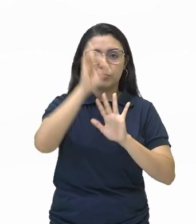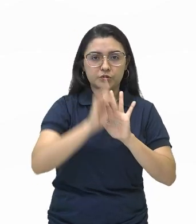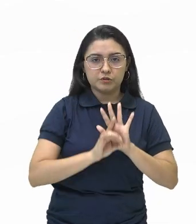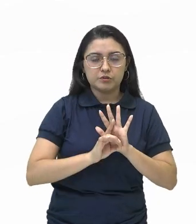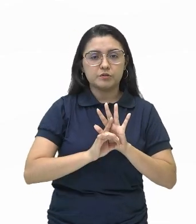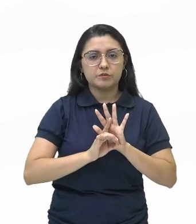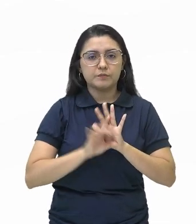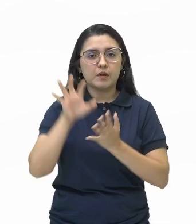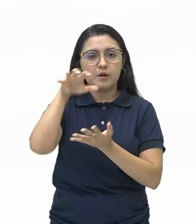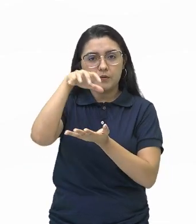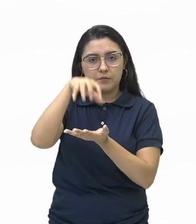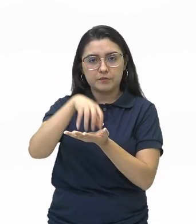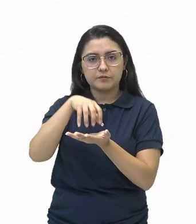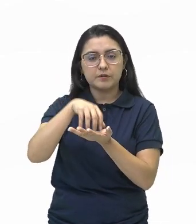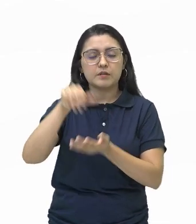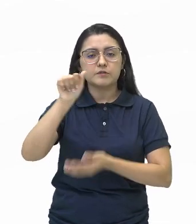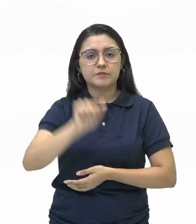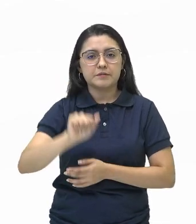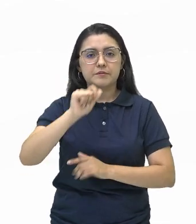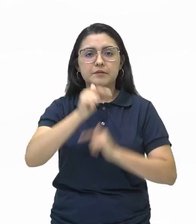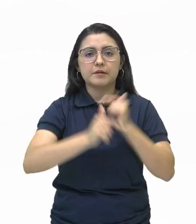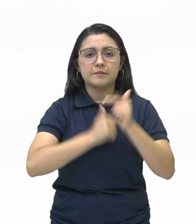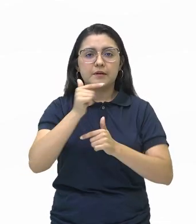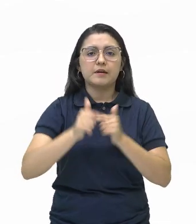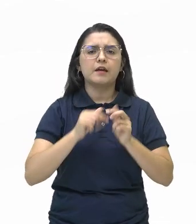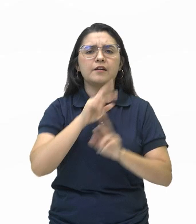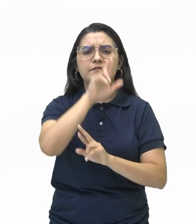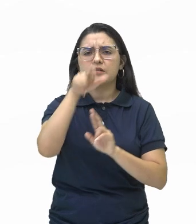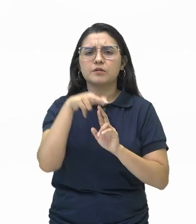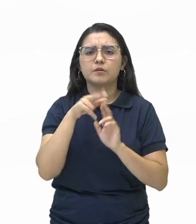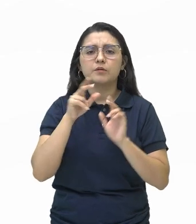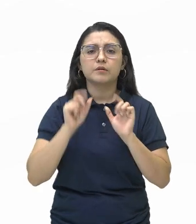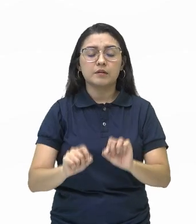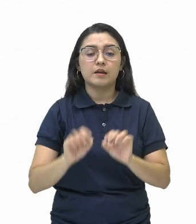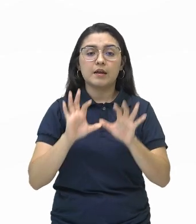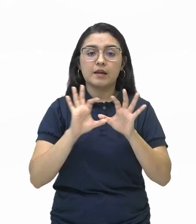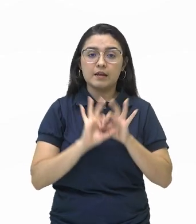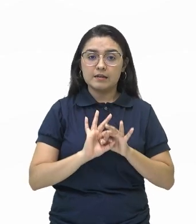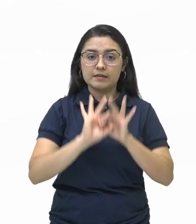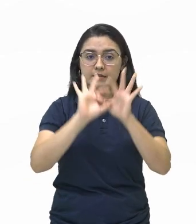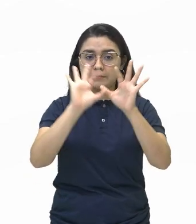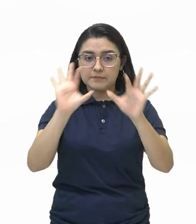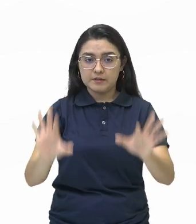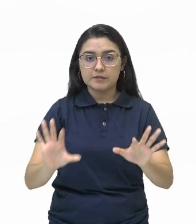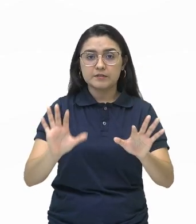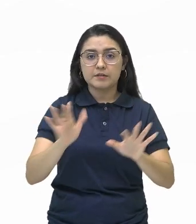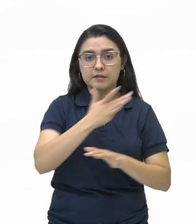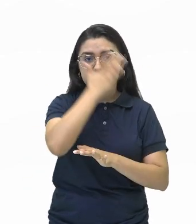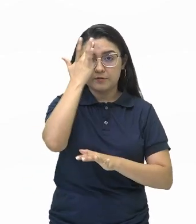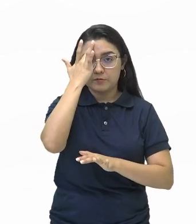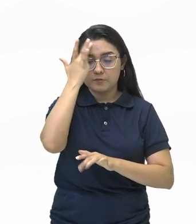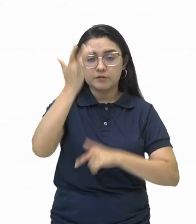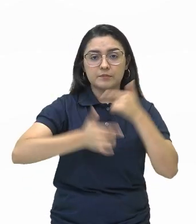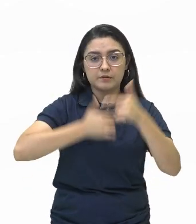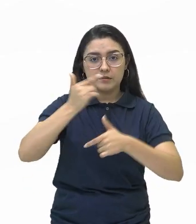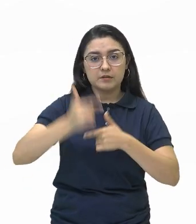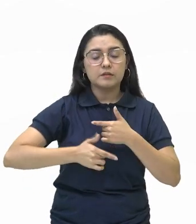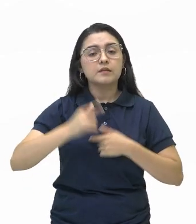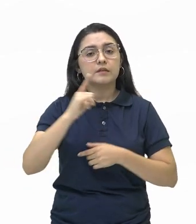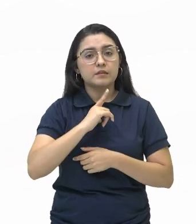à organização trabalhista refere-se à liberdade que os trabalhadores têm de